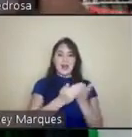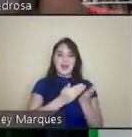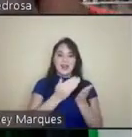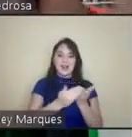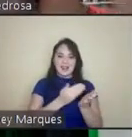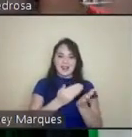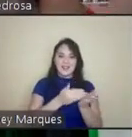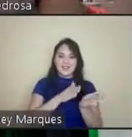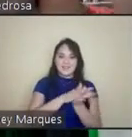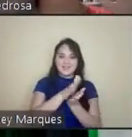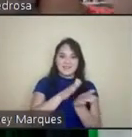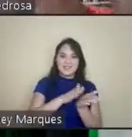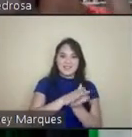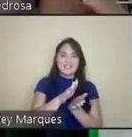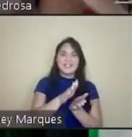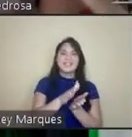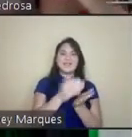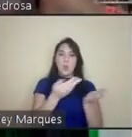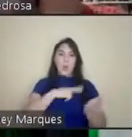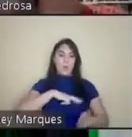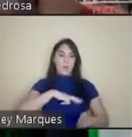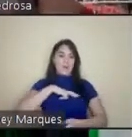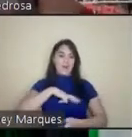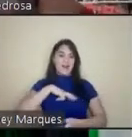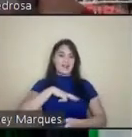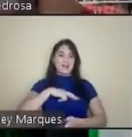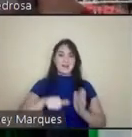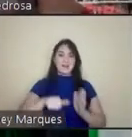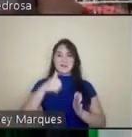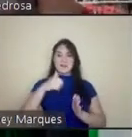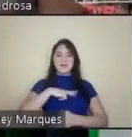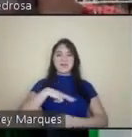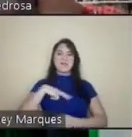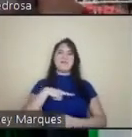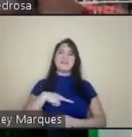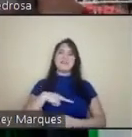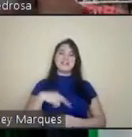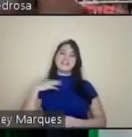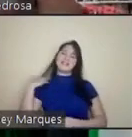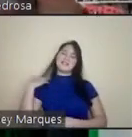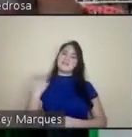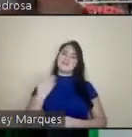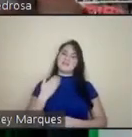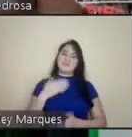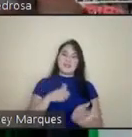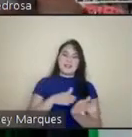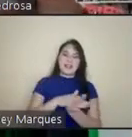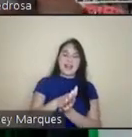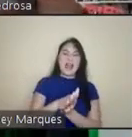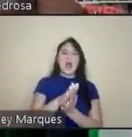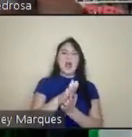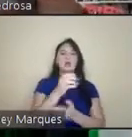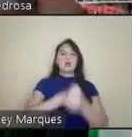Penalux, um romance, meu primeiro romance, lançado em 2020 por essa editora. E tem uma multidão